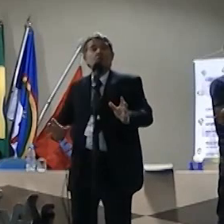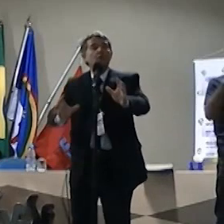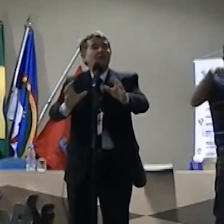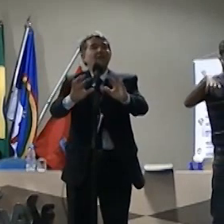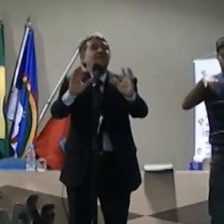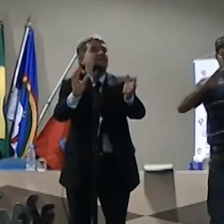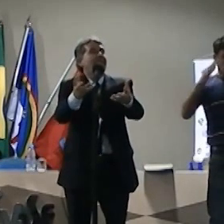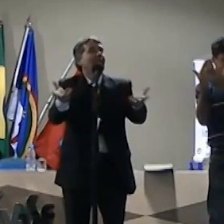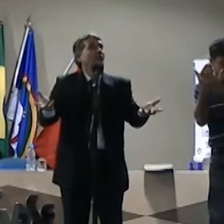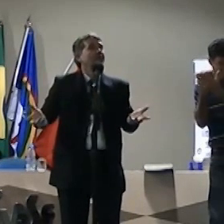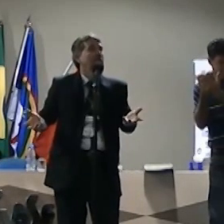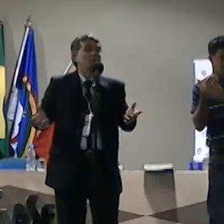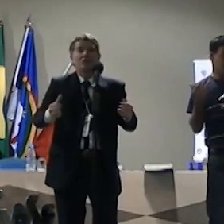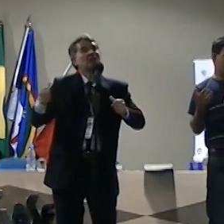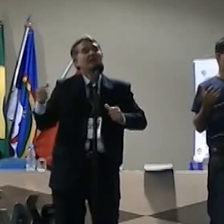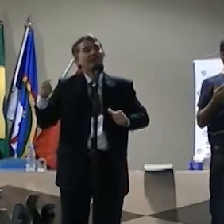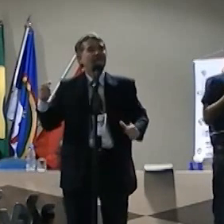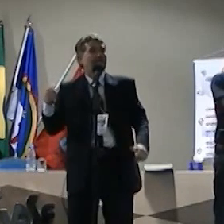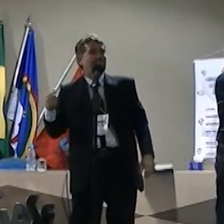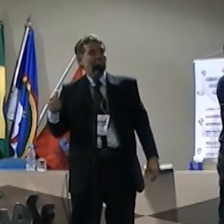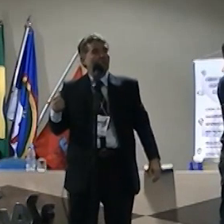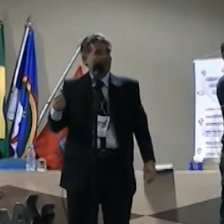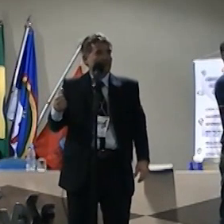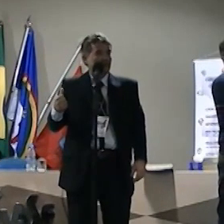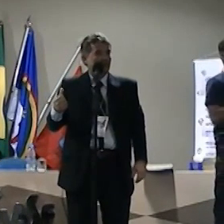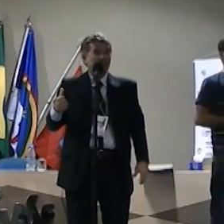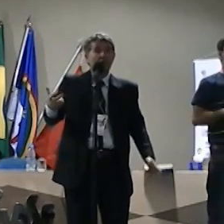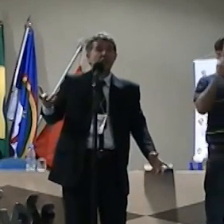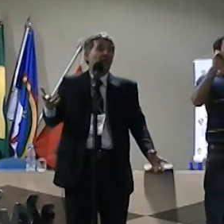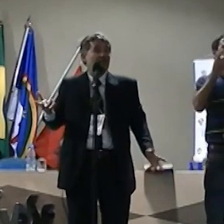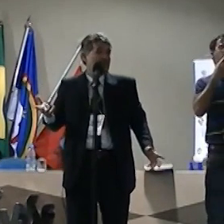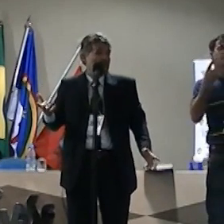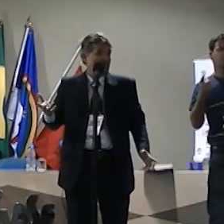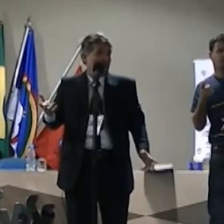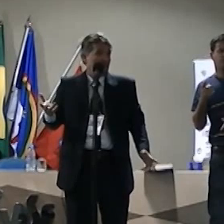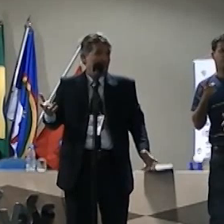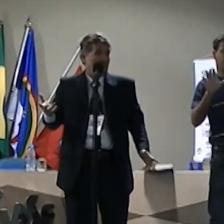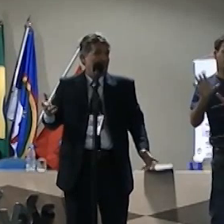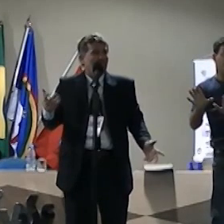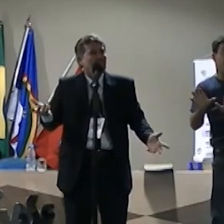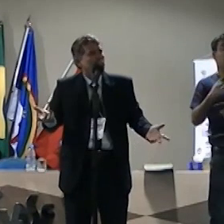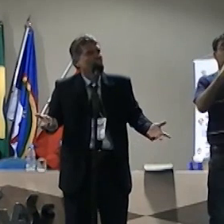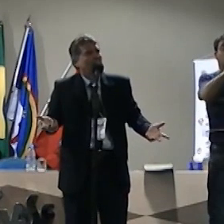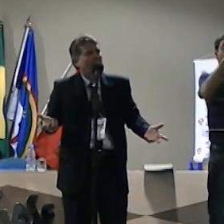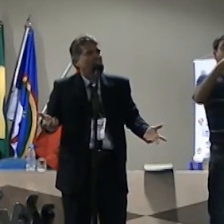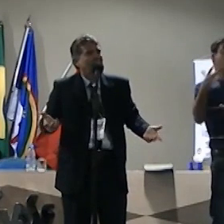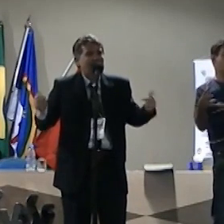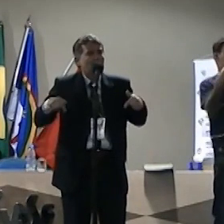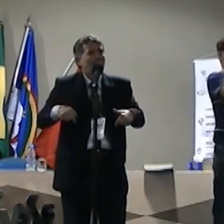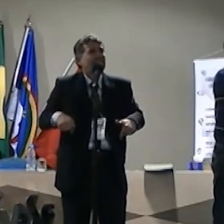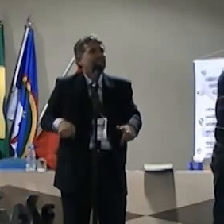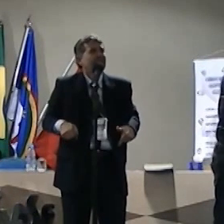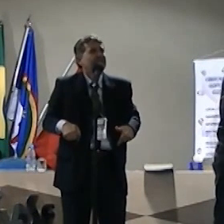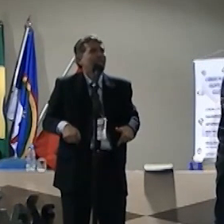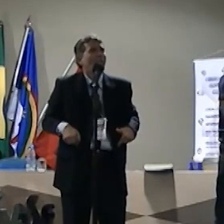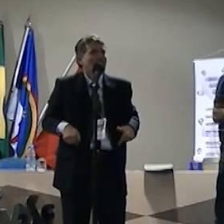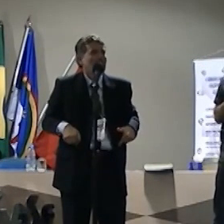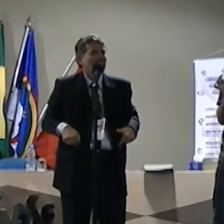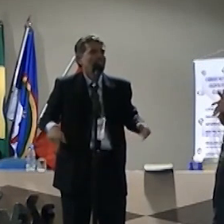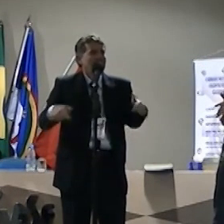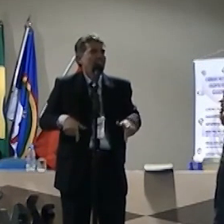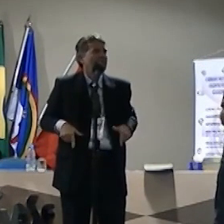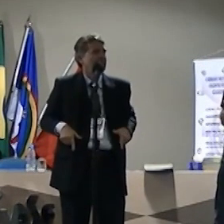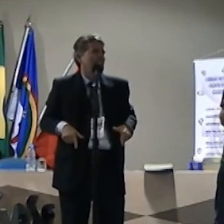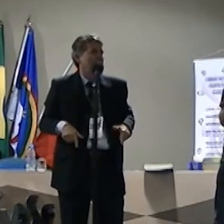levam isso tudo para lá para fazer parte da comunidade surda e ninguém fica na AE da escola, porque não interessa. Isso não pode. É a escola que tem que fazer